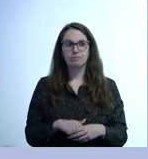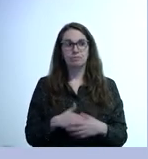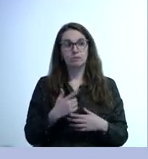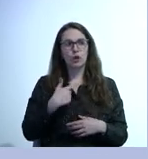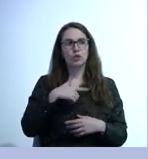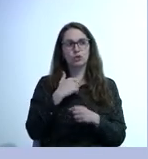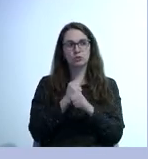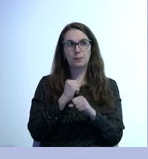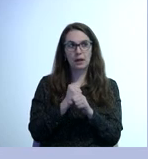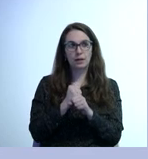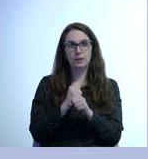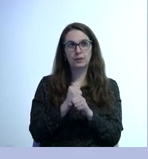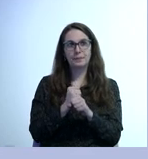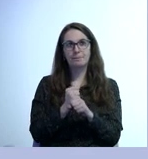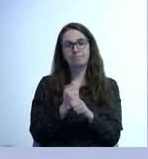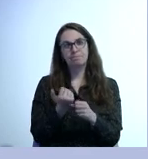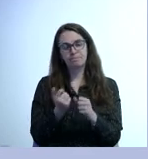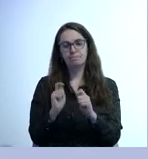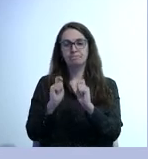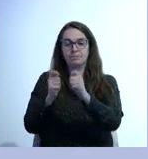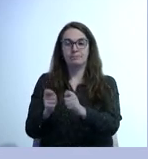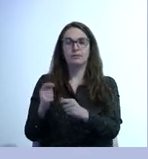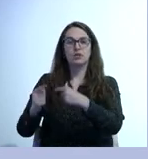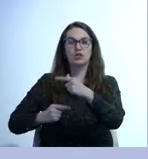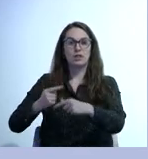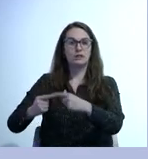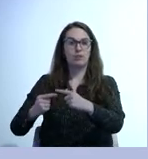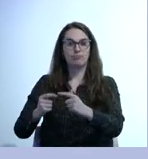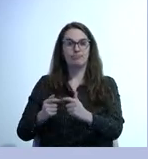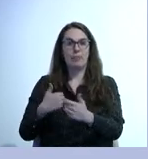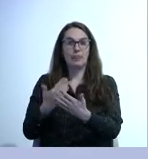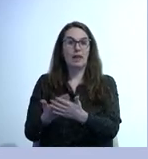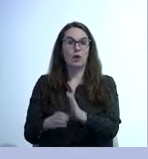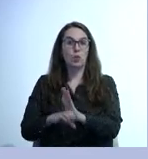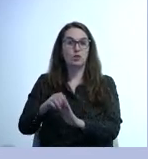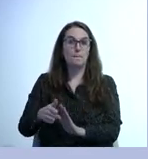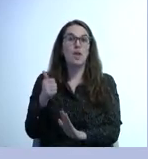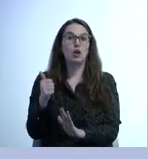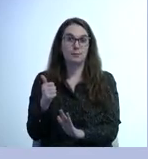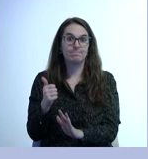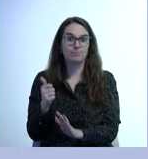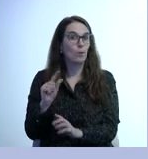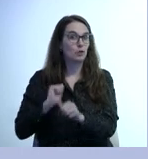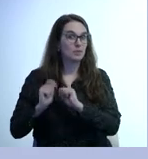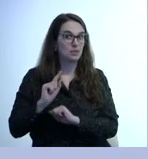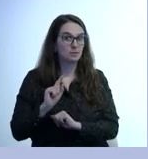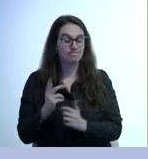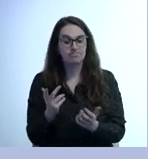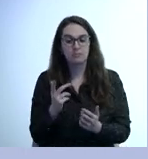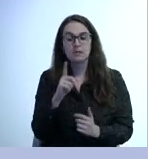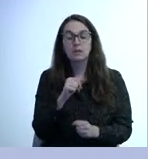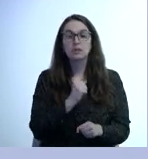trabalho é passar para as próximas gerações melhores condições dos que as que nós tivemos, mas o nosso trabalho também